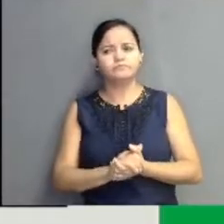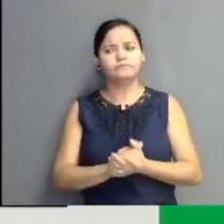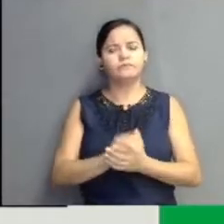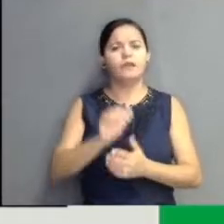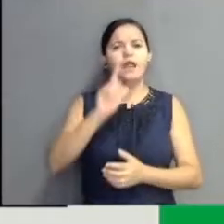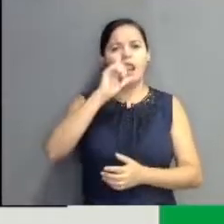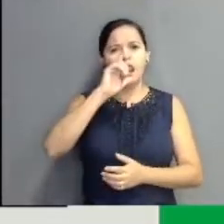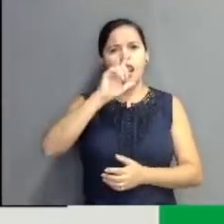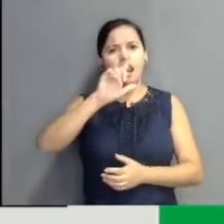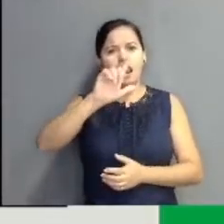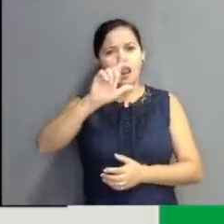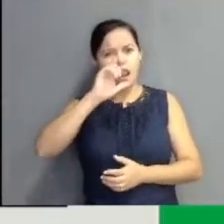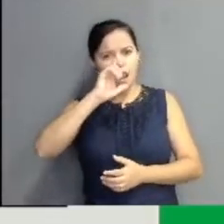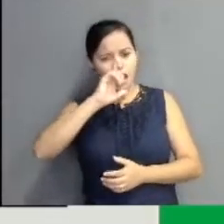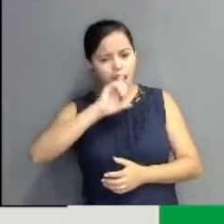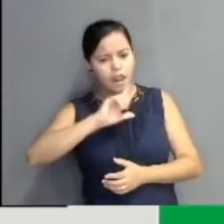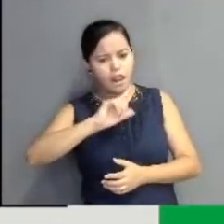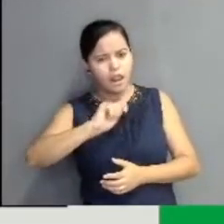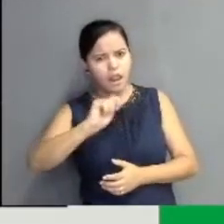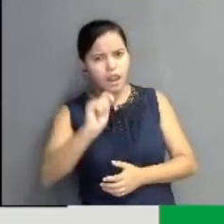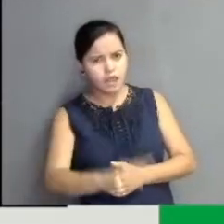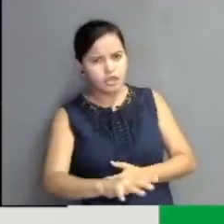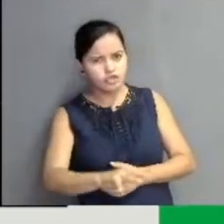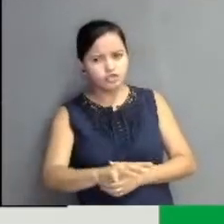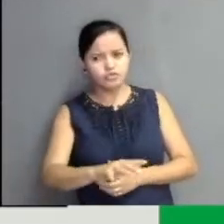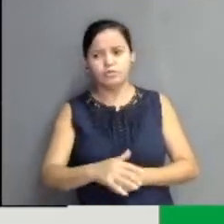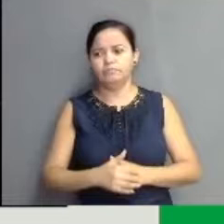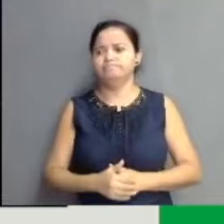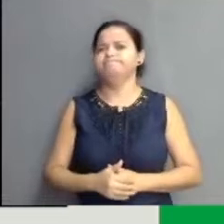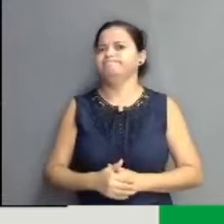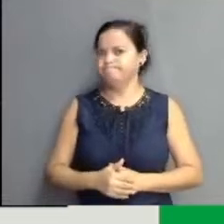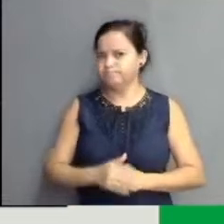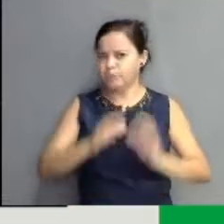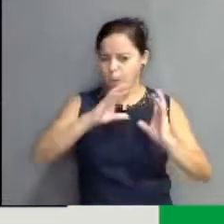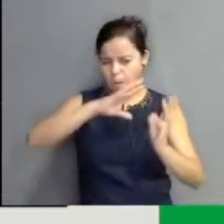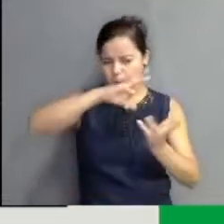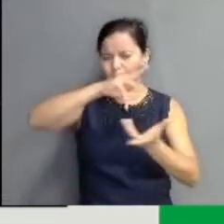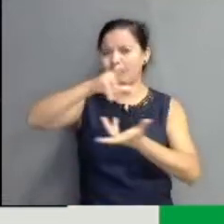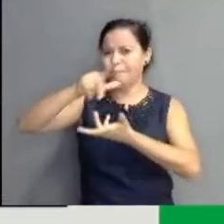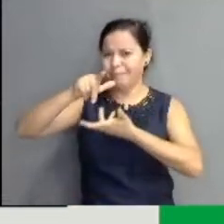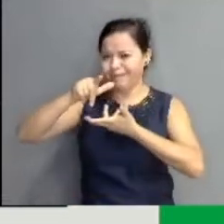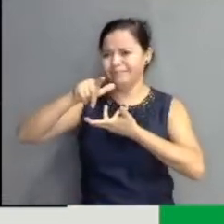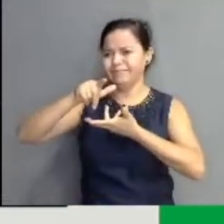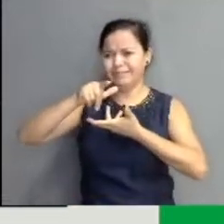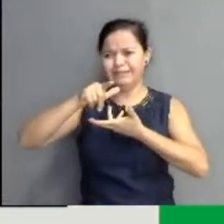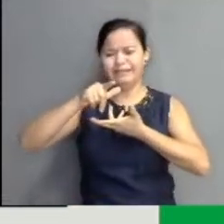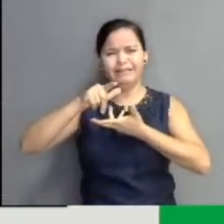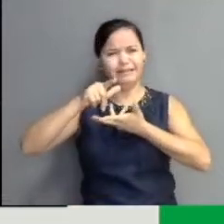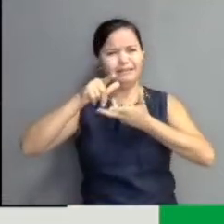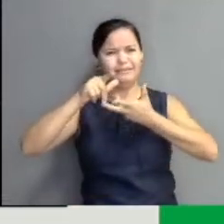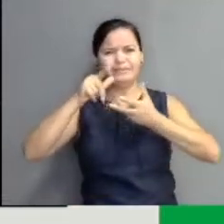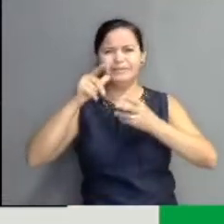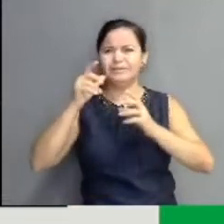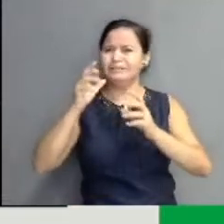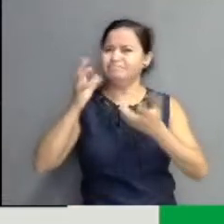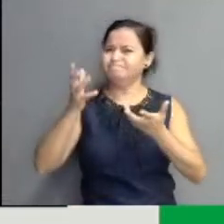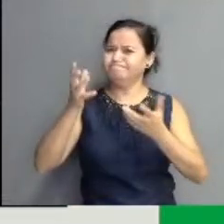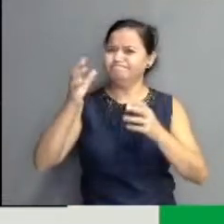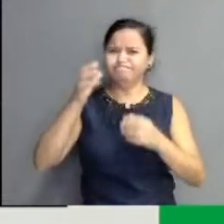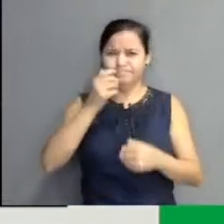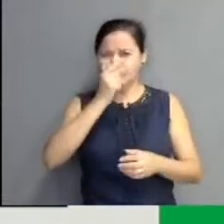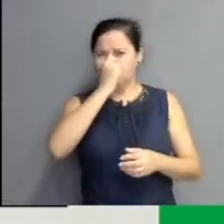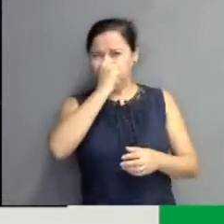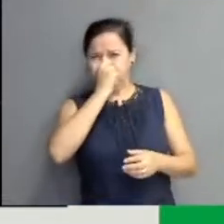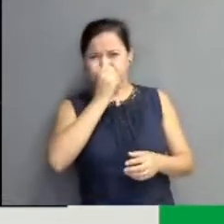Então, lixo. O planeta pede socorro. É isso mesmo que você acabou de ouvir. O nosso planeta está pedindo socorro, gente. A gente